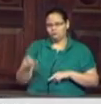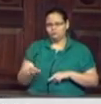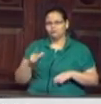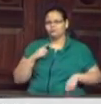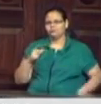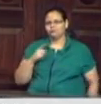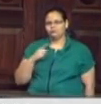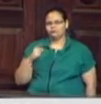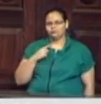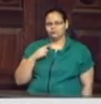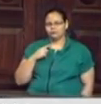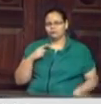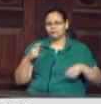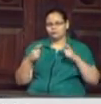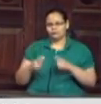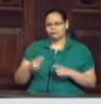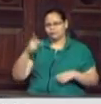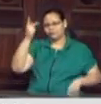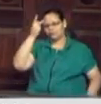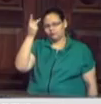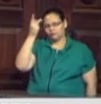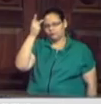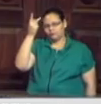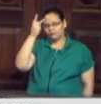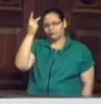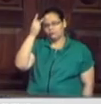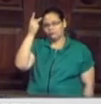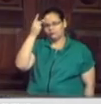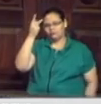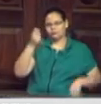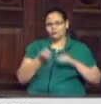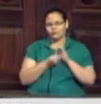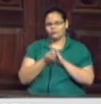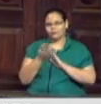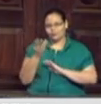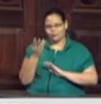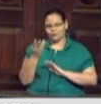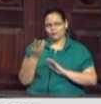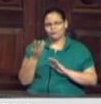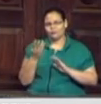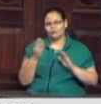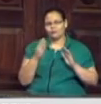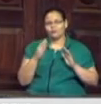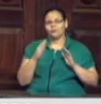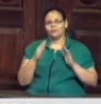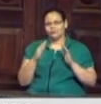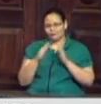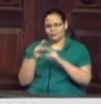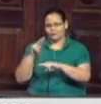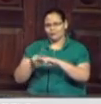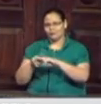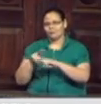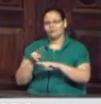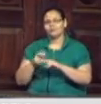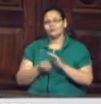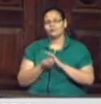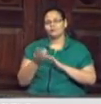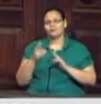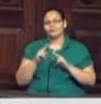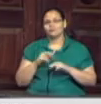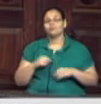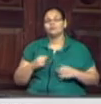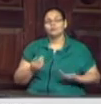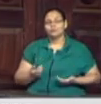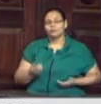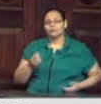que estavam em São Paulo, em várias delegacias, em várias penitenciárias, e com